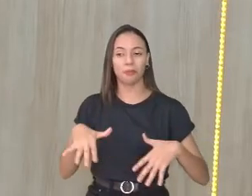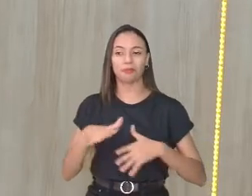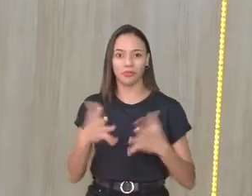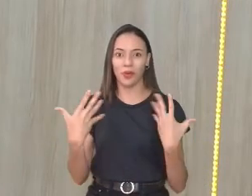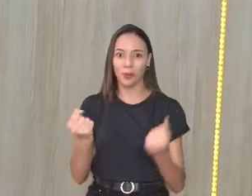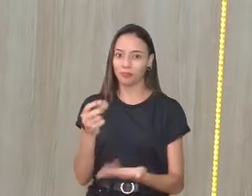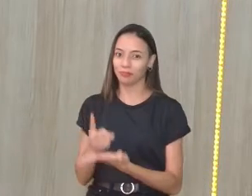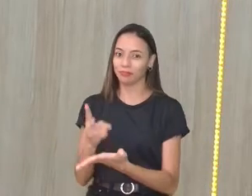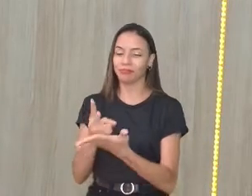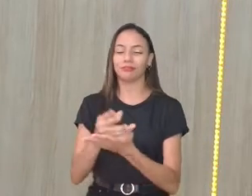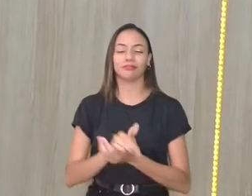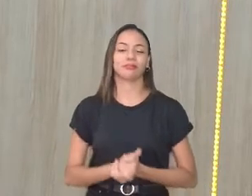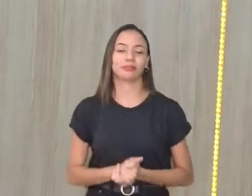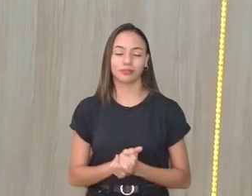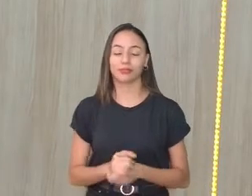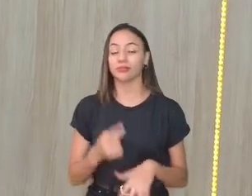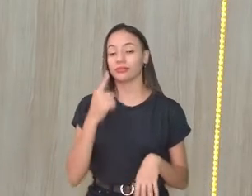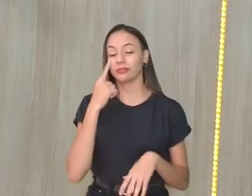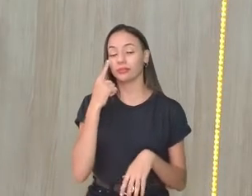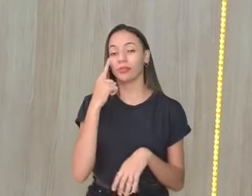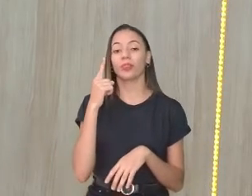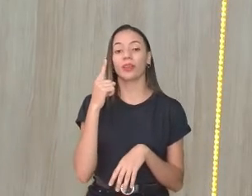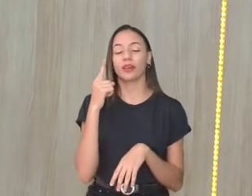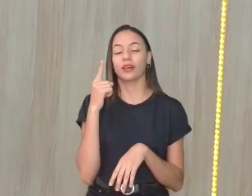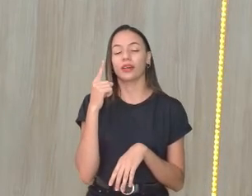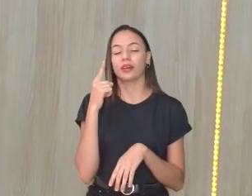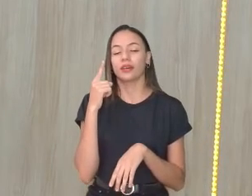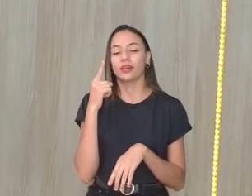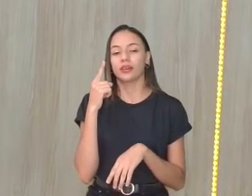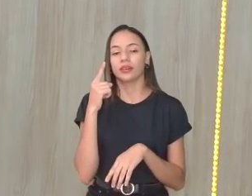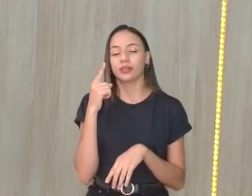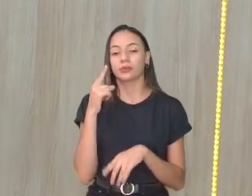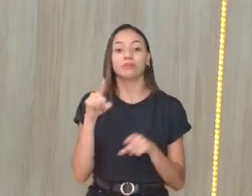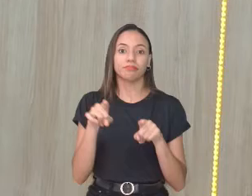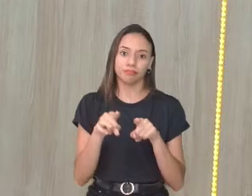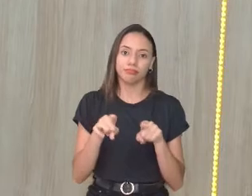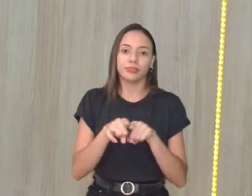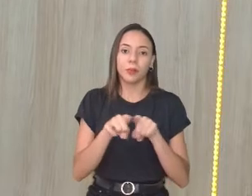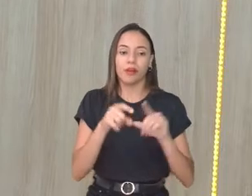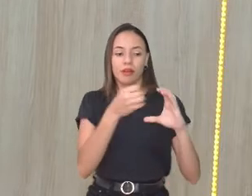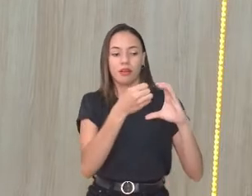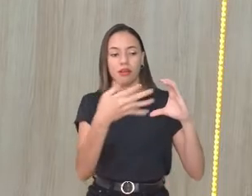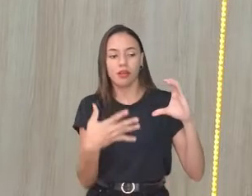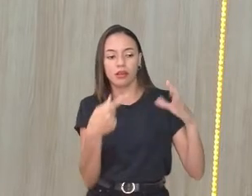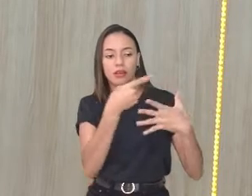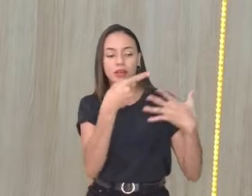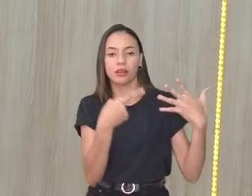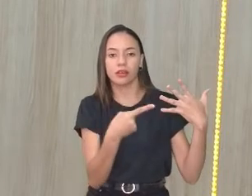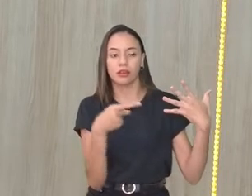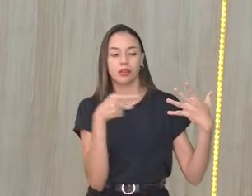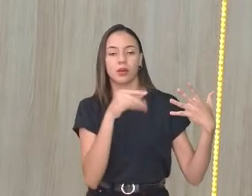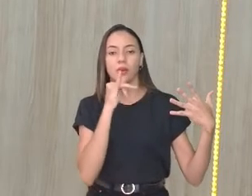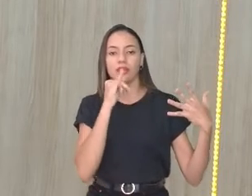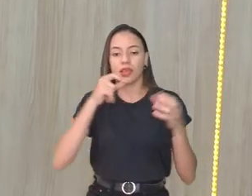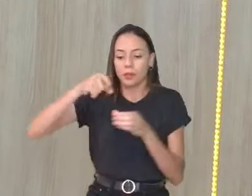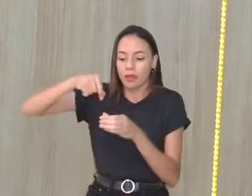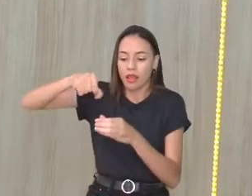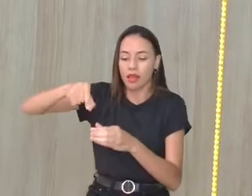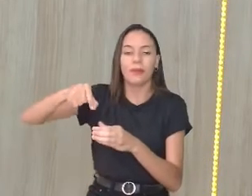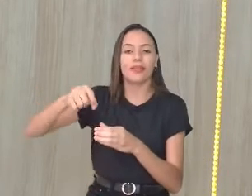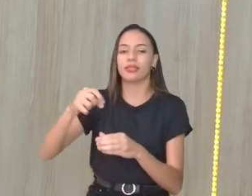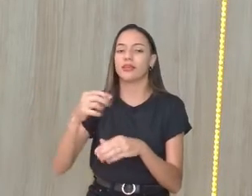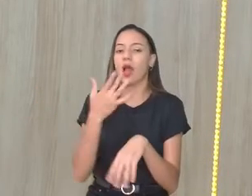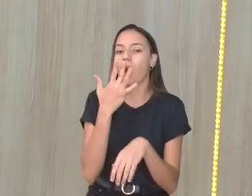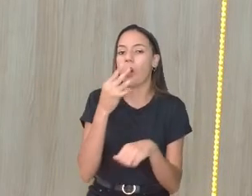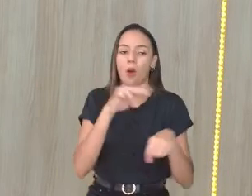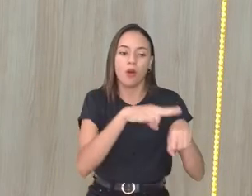Vamos embora. Então, além disso, né, a gente sabe que, além dessas características da semente de cor amarela,